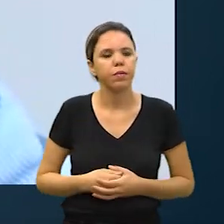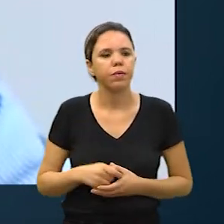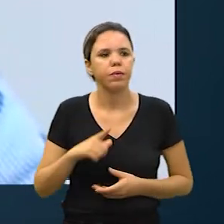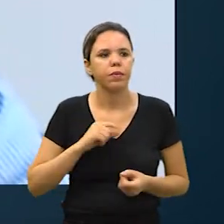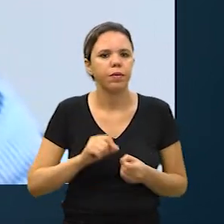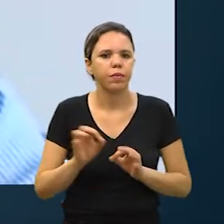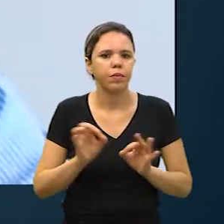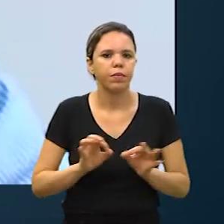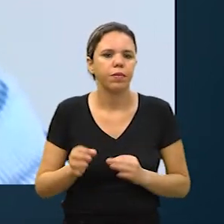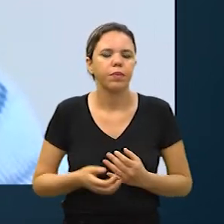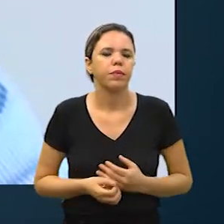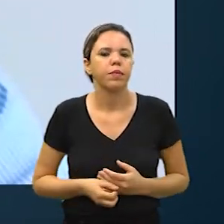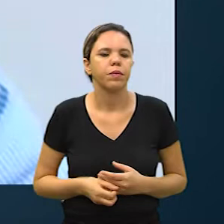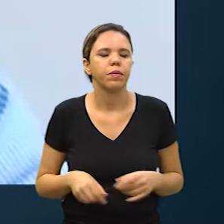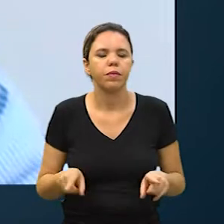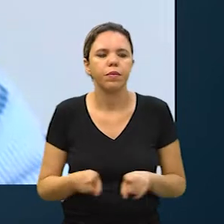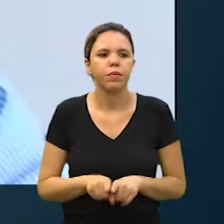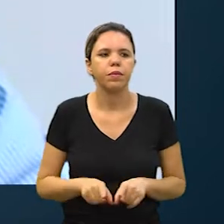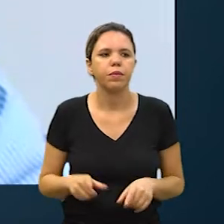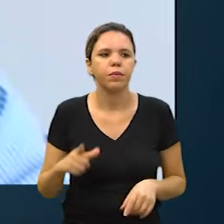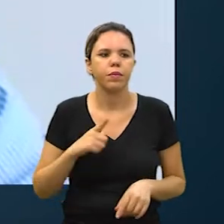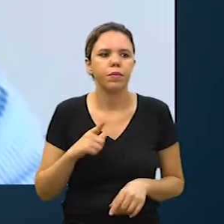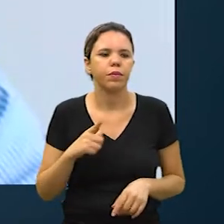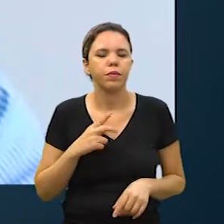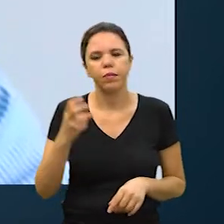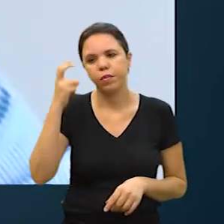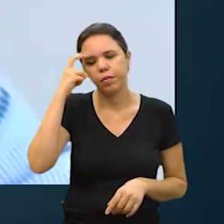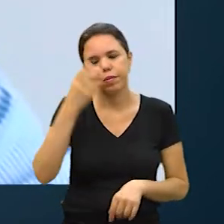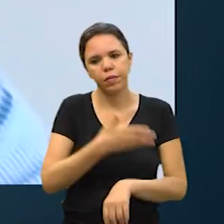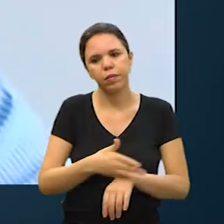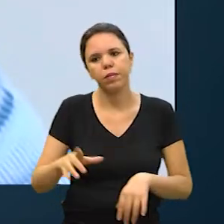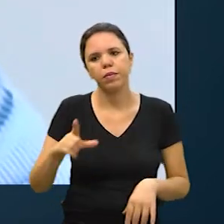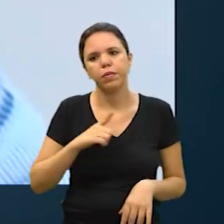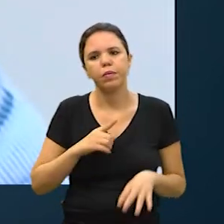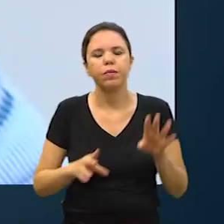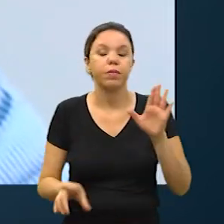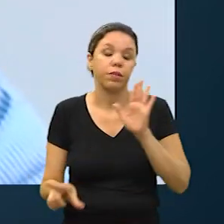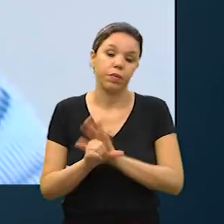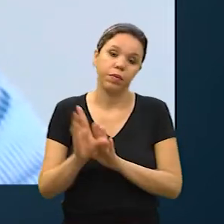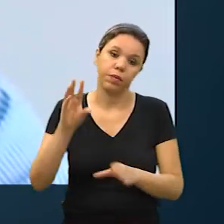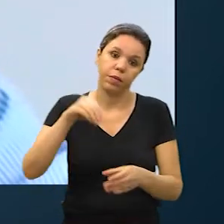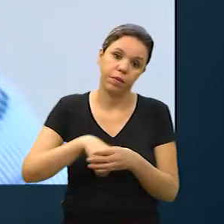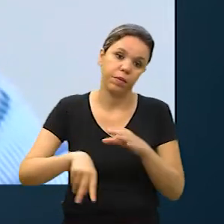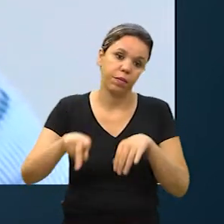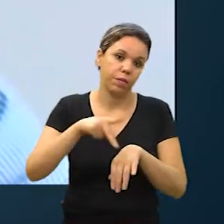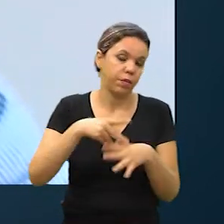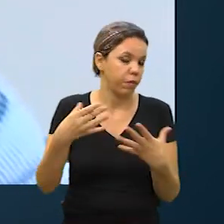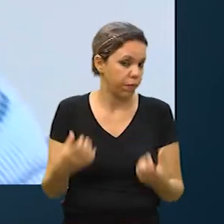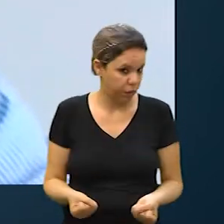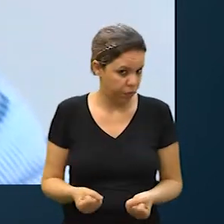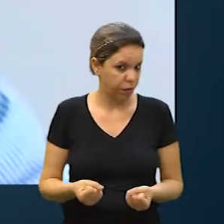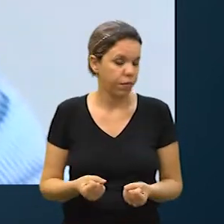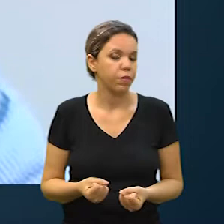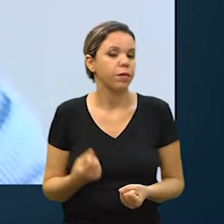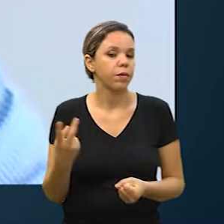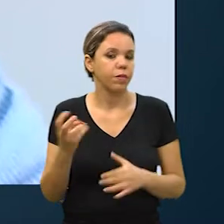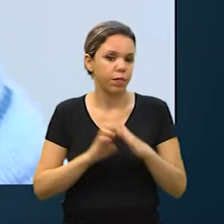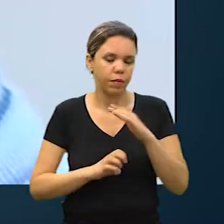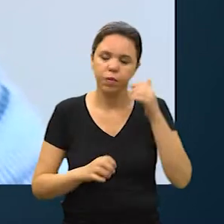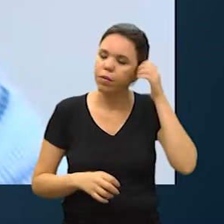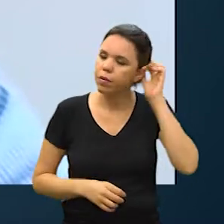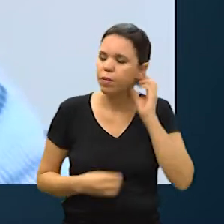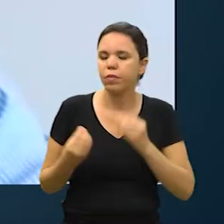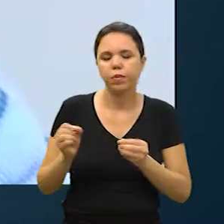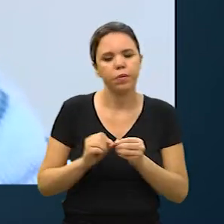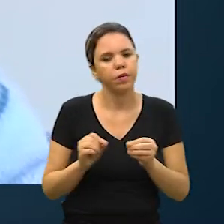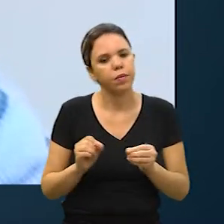que fazer algum ajuste. Também tem, além da questão cultural, também tem a questão legal. Saber se aquele país como é que funciona a abertura de empresas, como